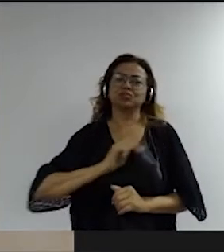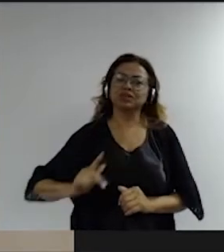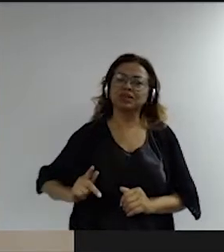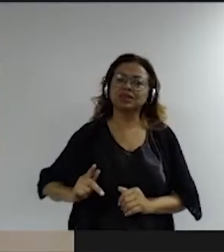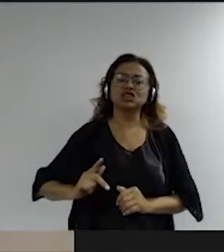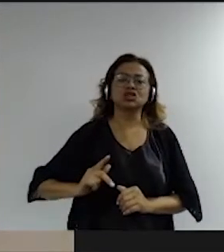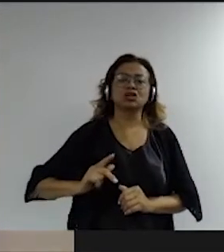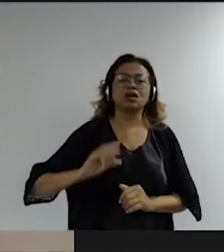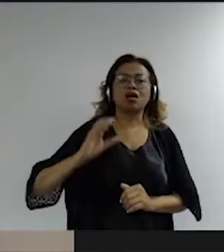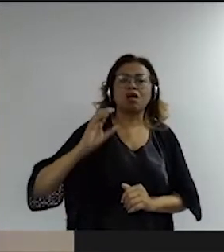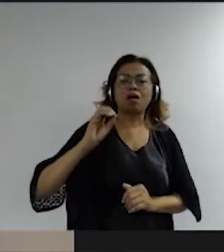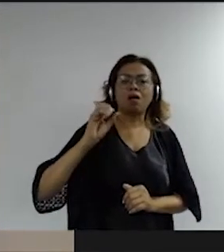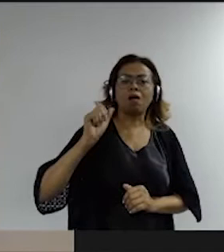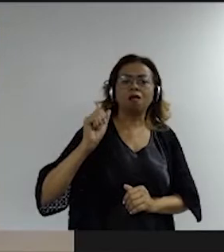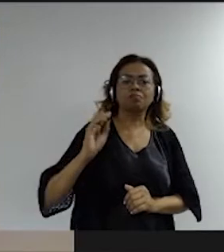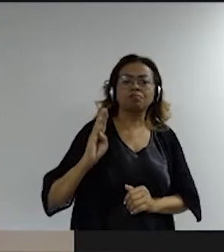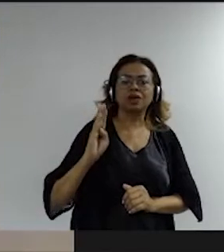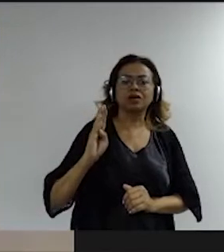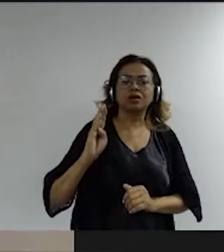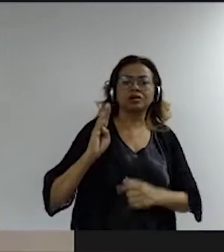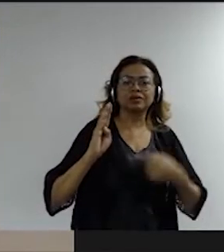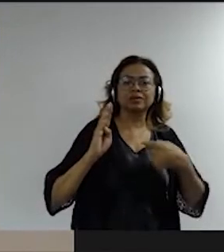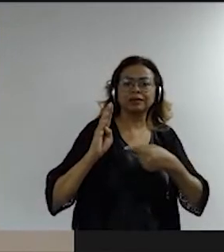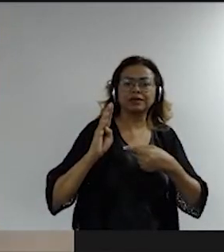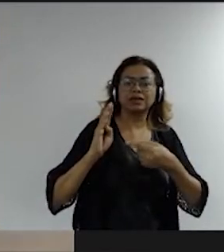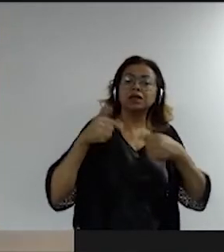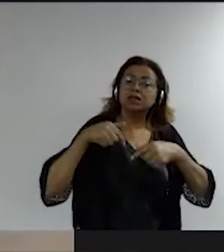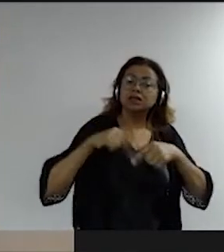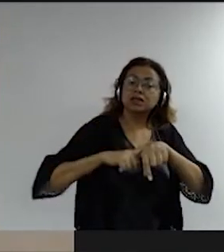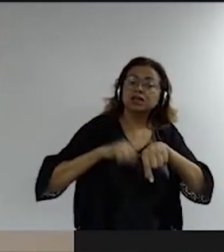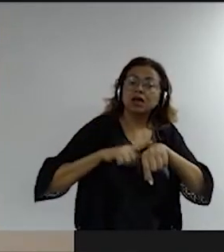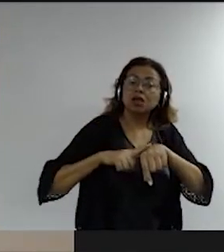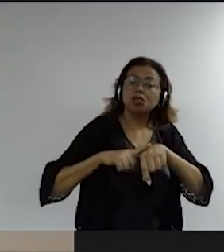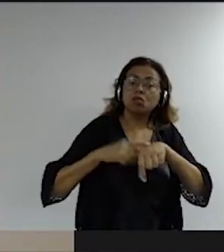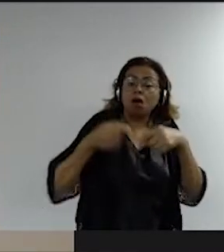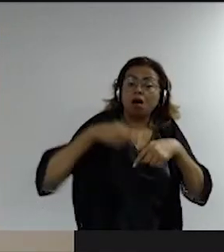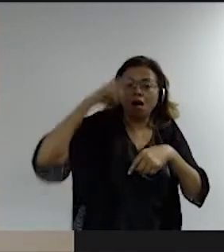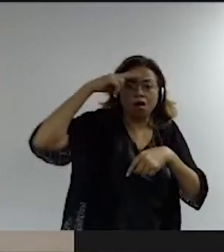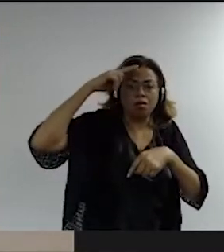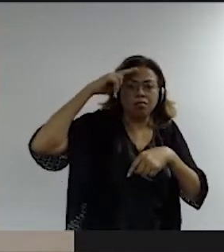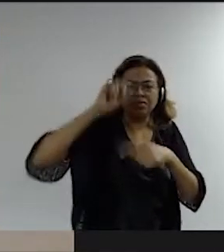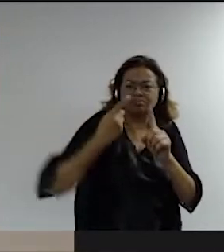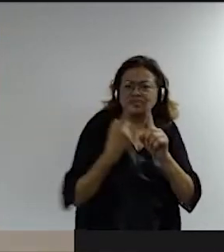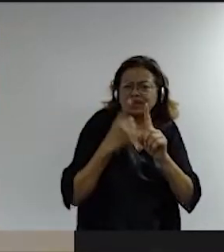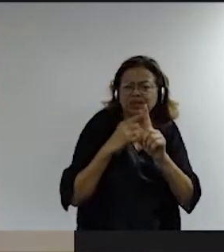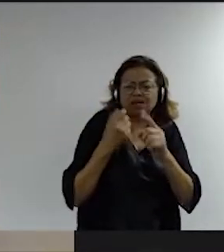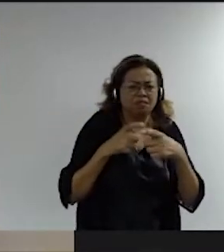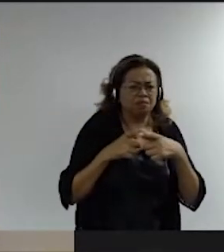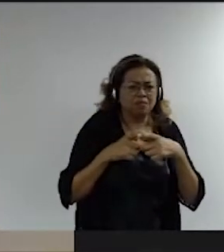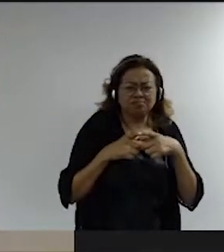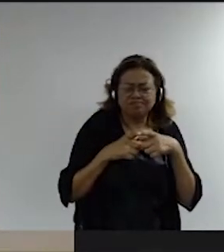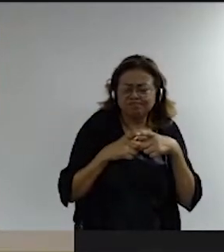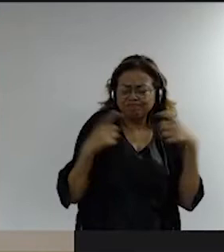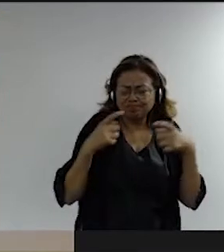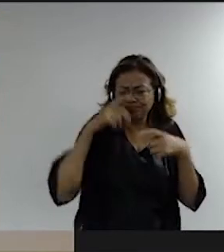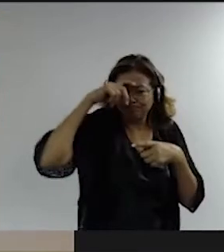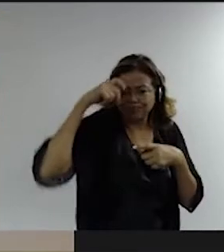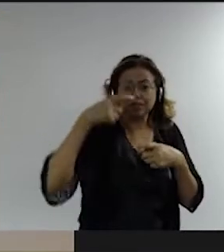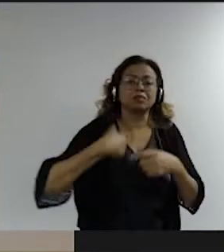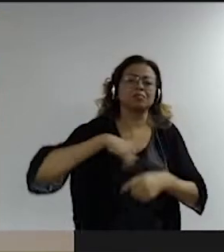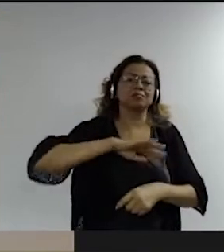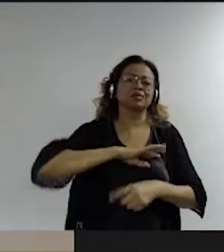dos Advogados nessa quadra histórica, onde os desafios são grandes, mas a nossa força é